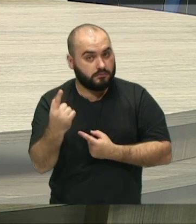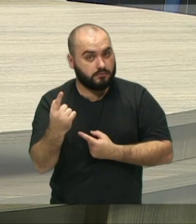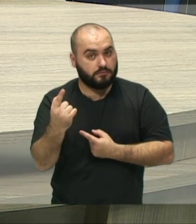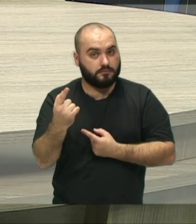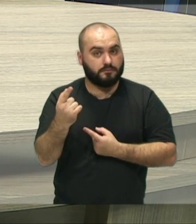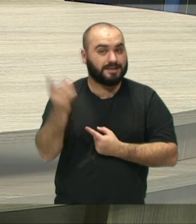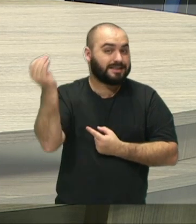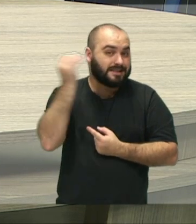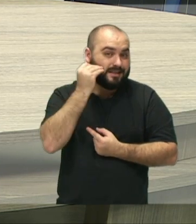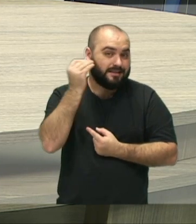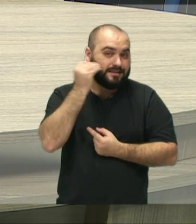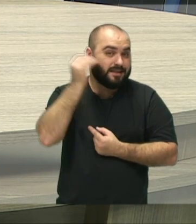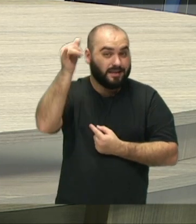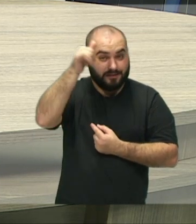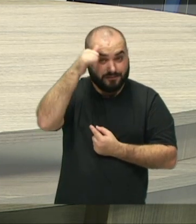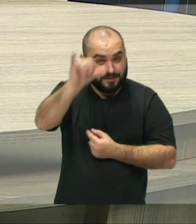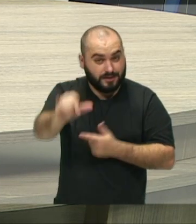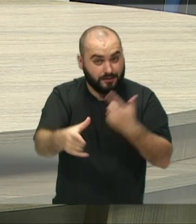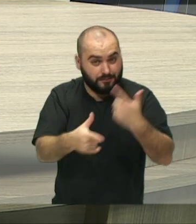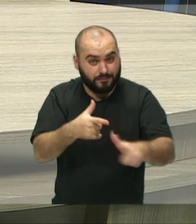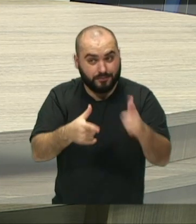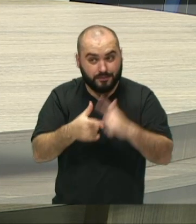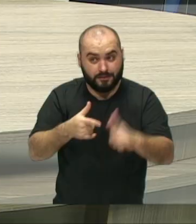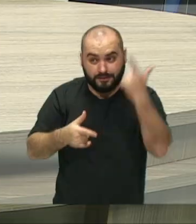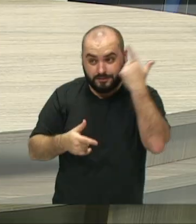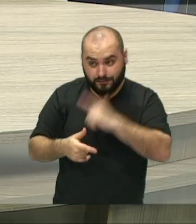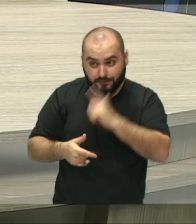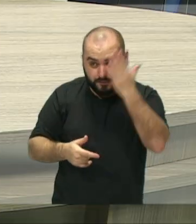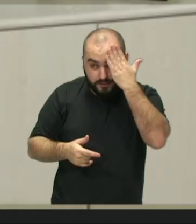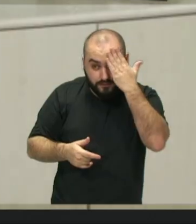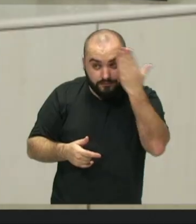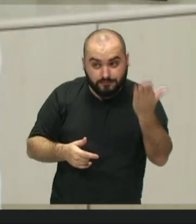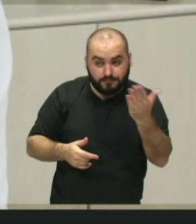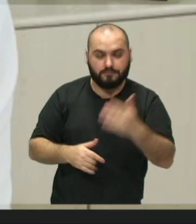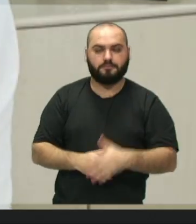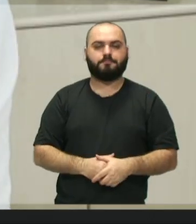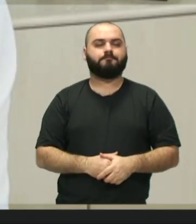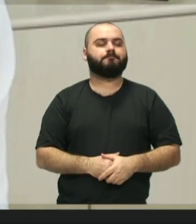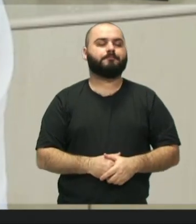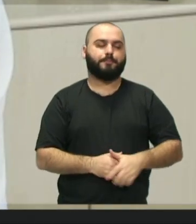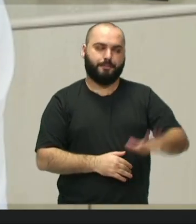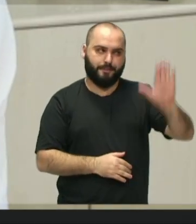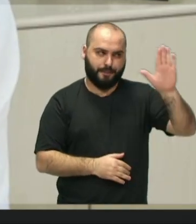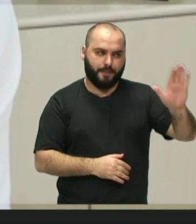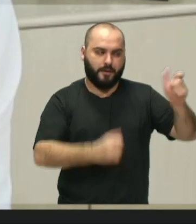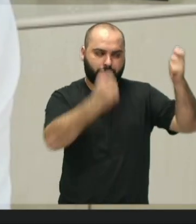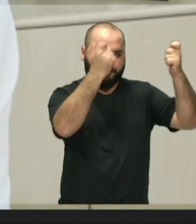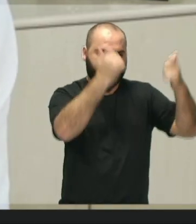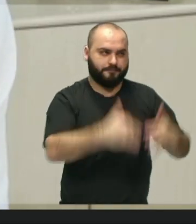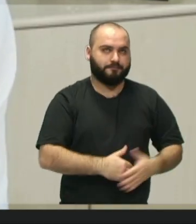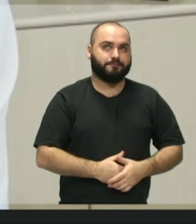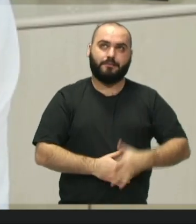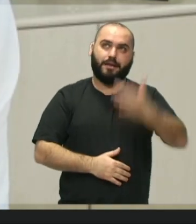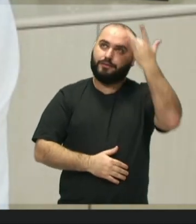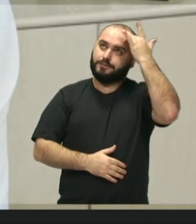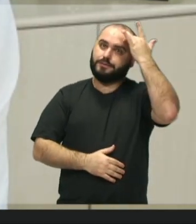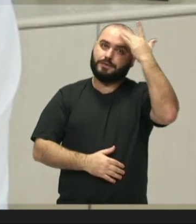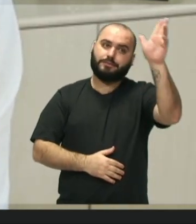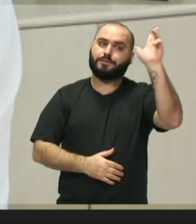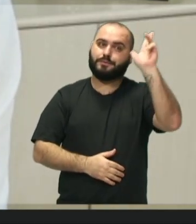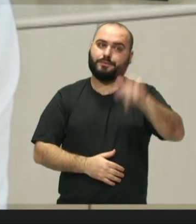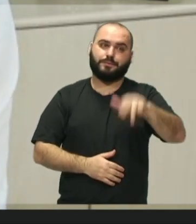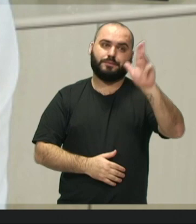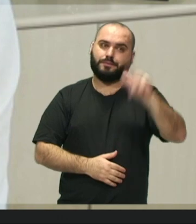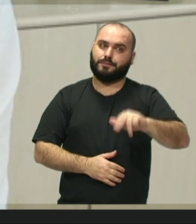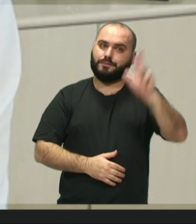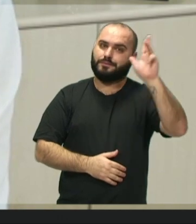tentar fazer com que isso não venha a acontecer novamente? Elis, olha só, é praticamente impossível prever,